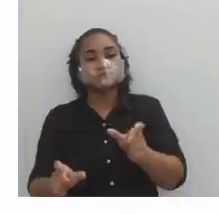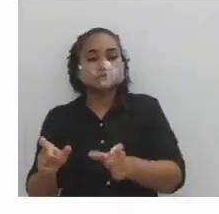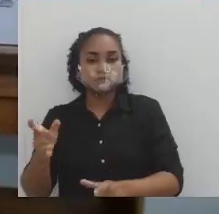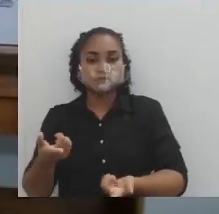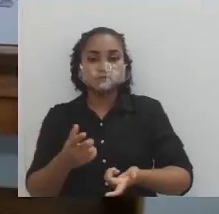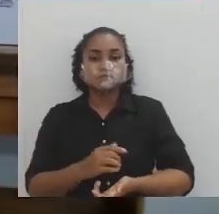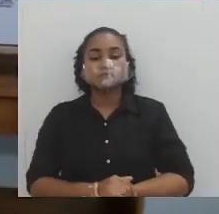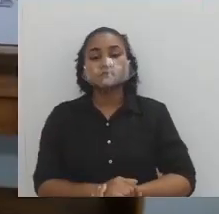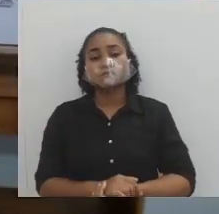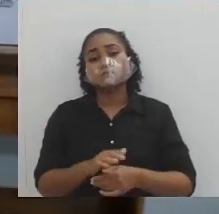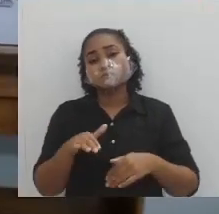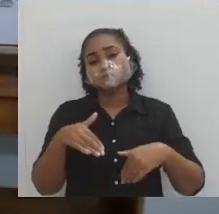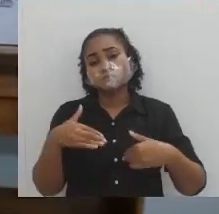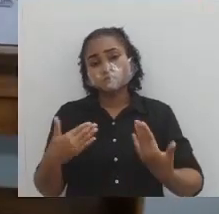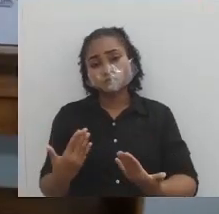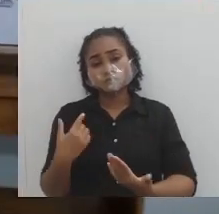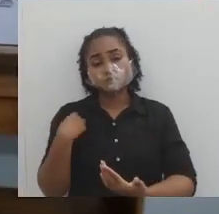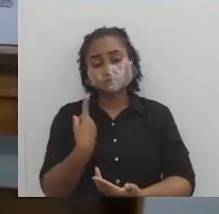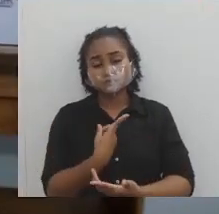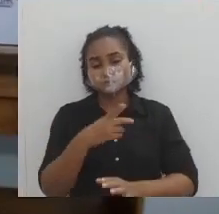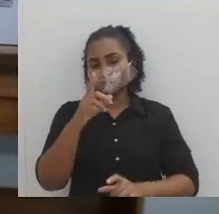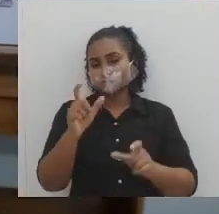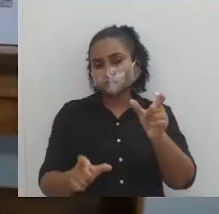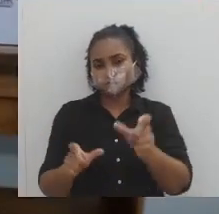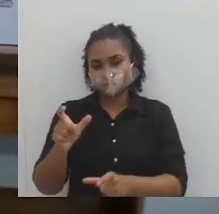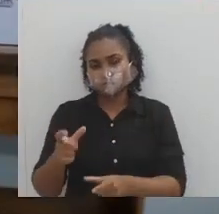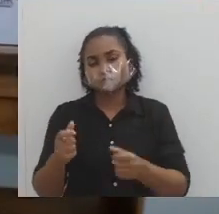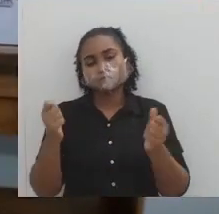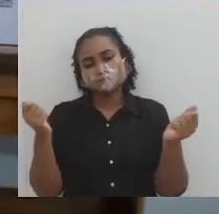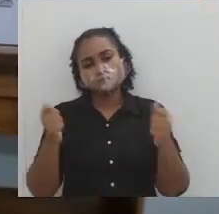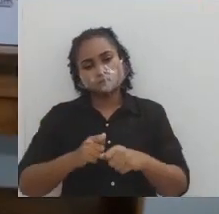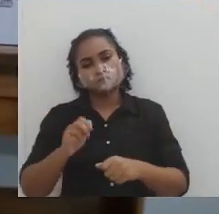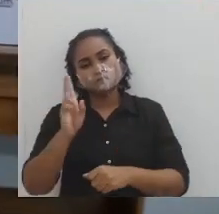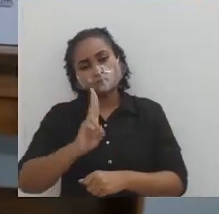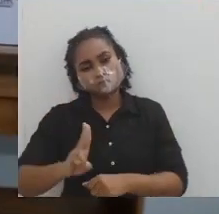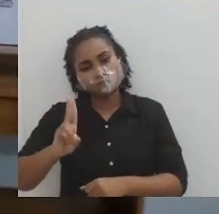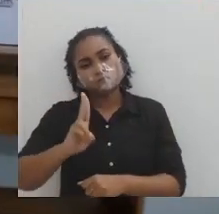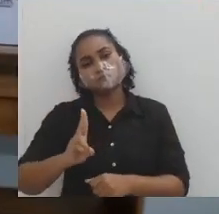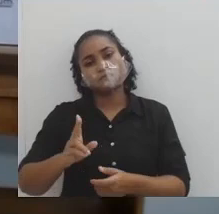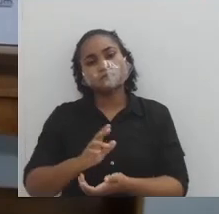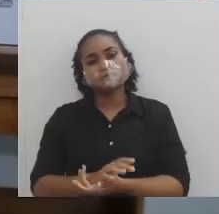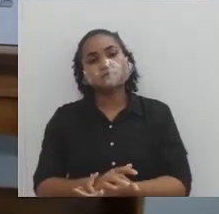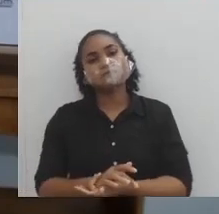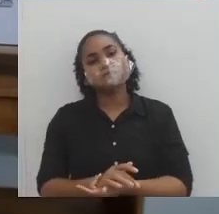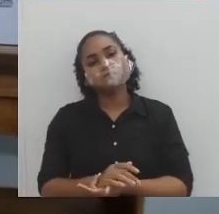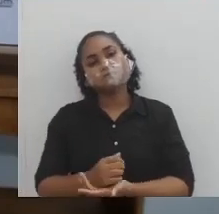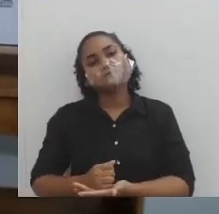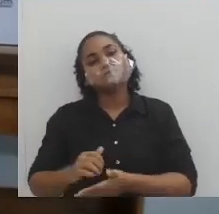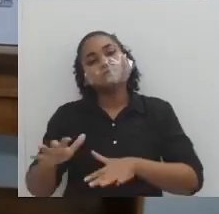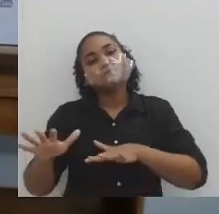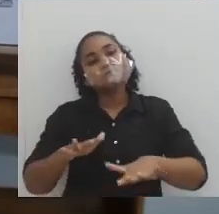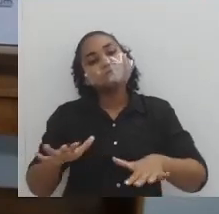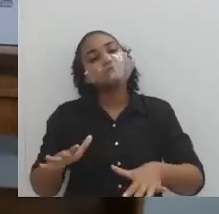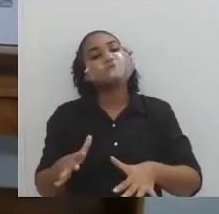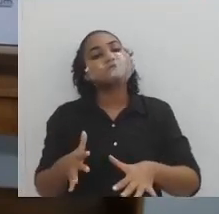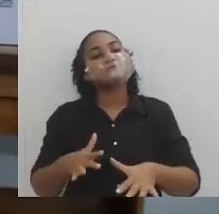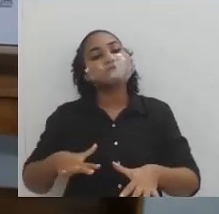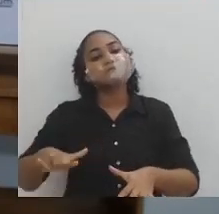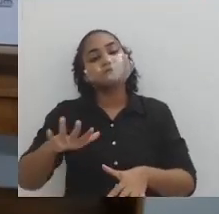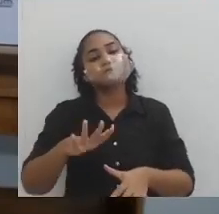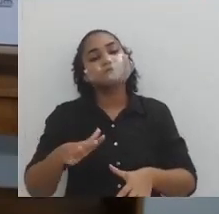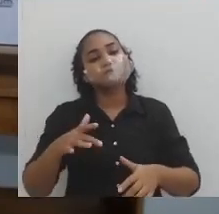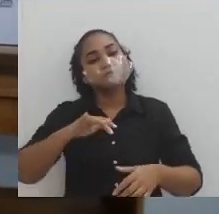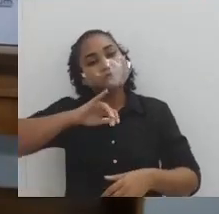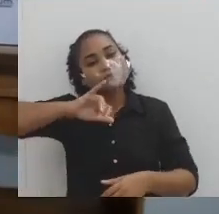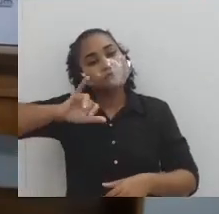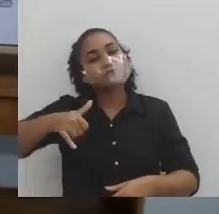gente, enquanto cidadão, pode solicitar, pode fazer movimentos para que haja mais espaço e